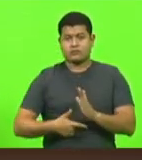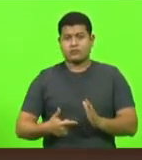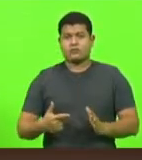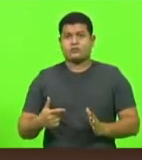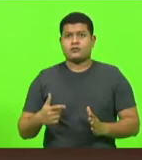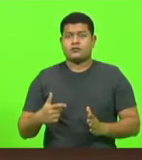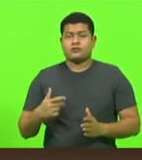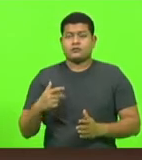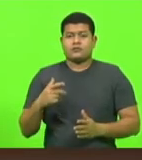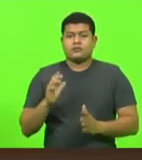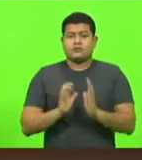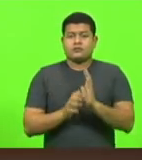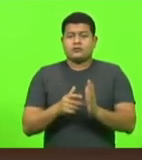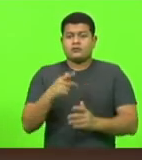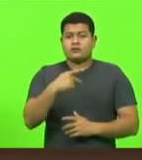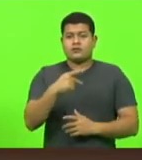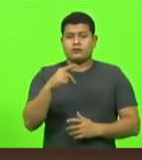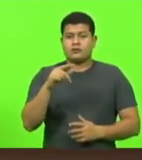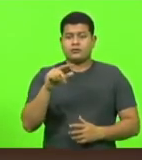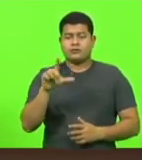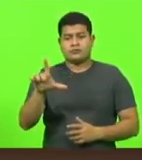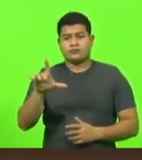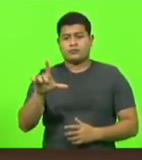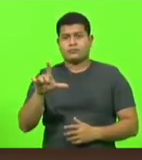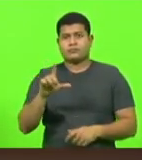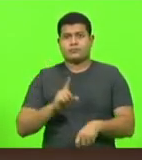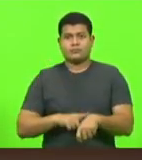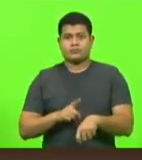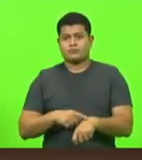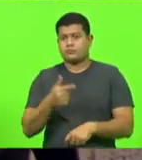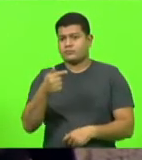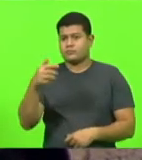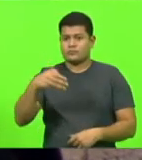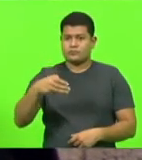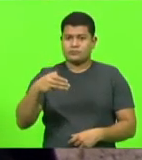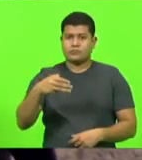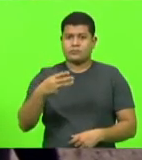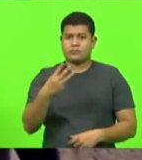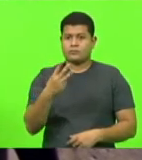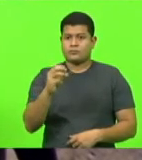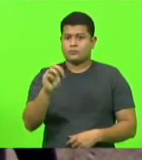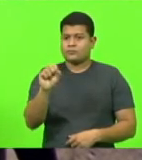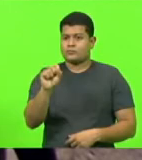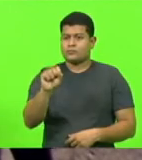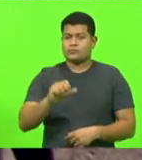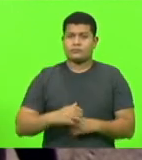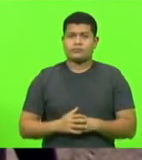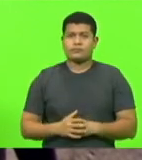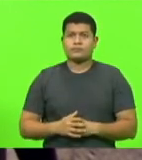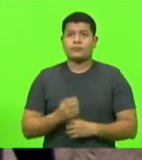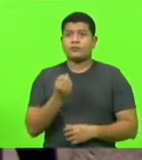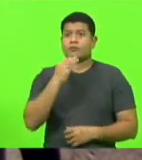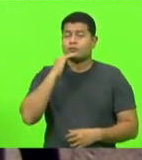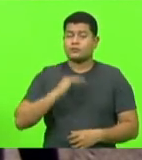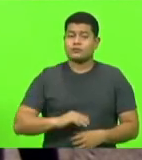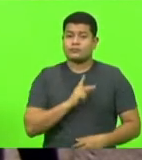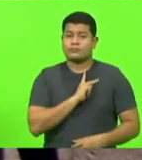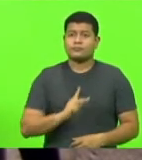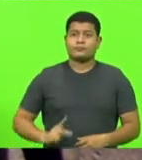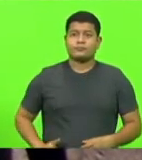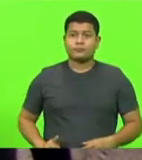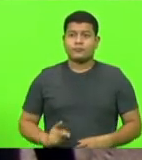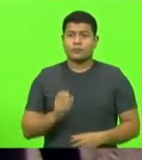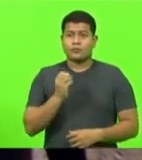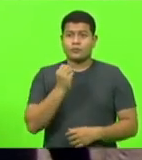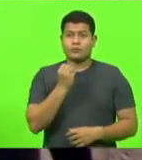Liberal, por 7 minutos e 30 segundos também. Boa tarde, senhor presidente. Boa tarde a